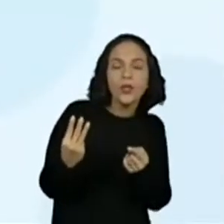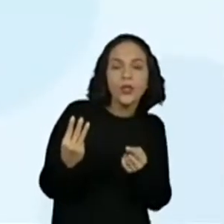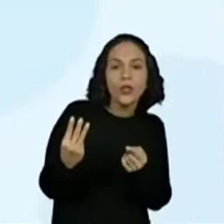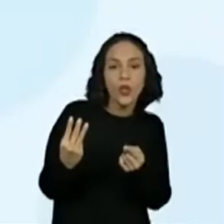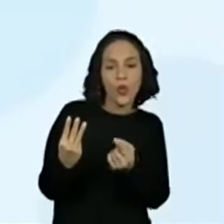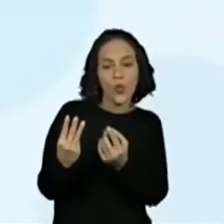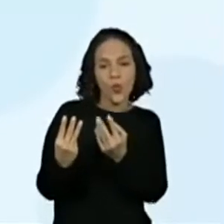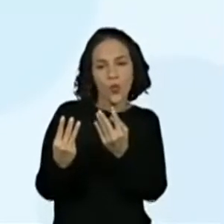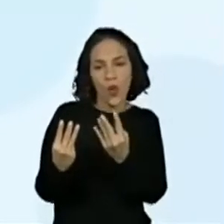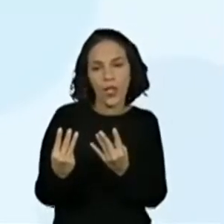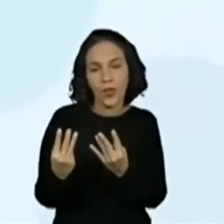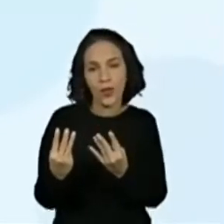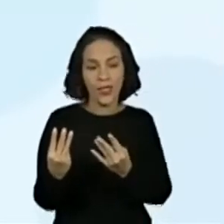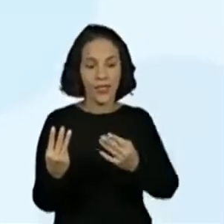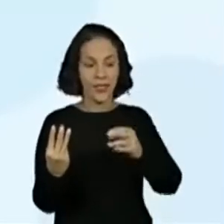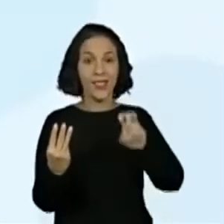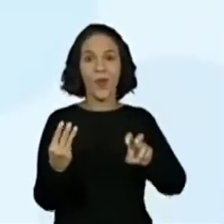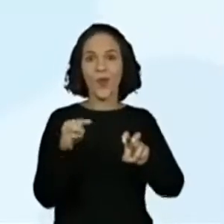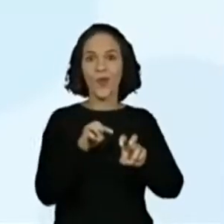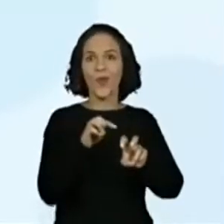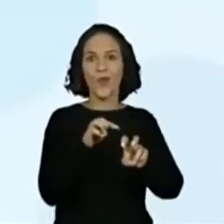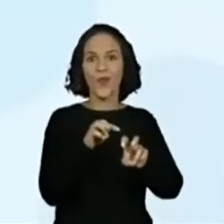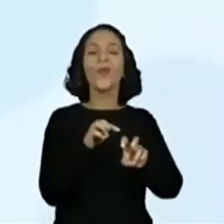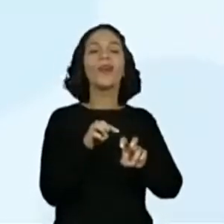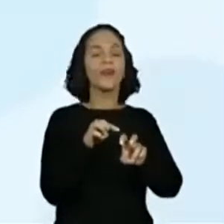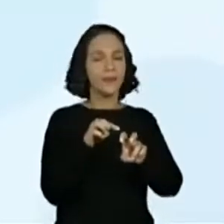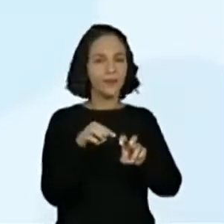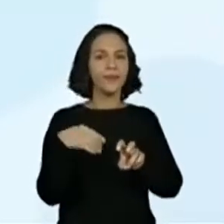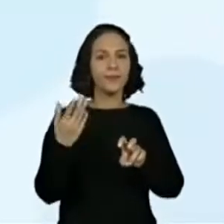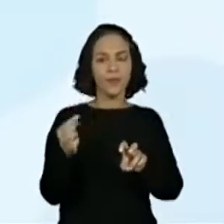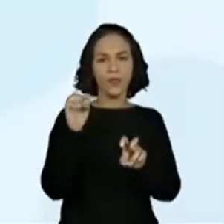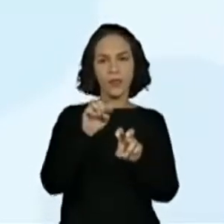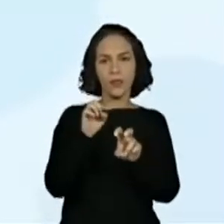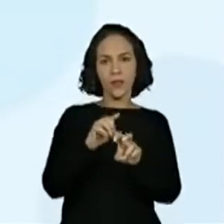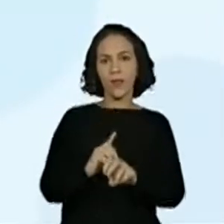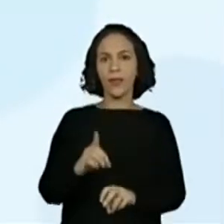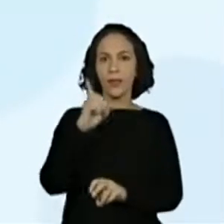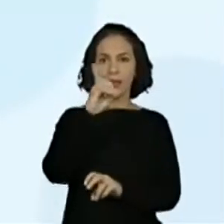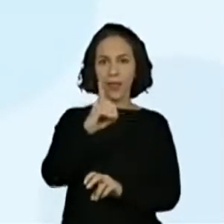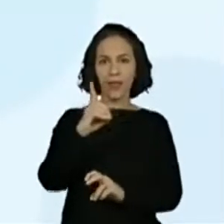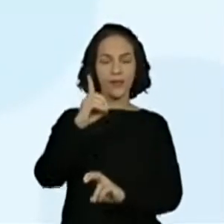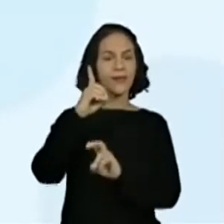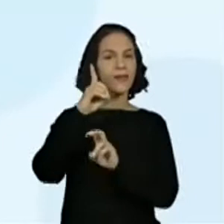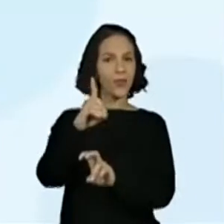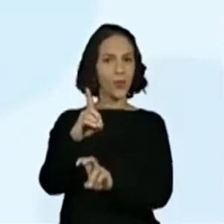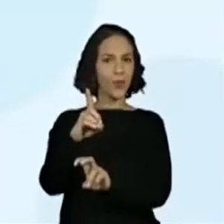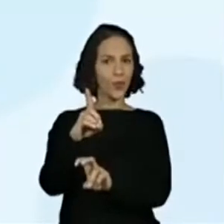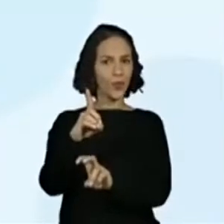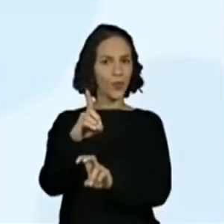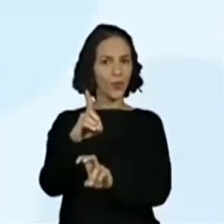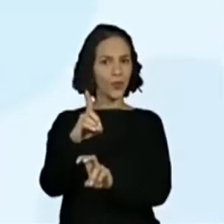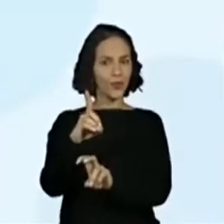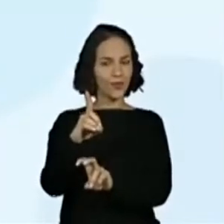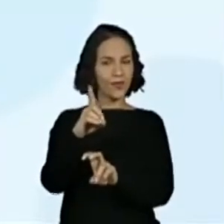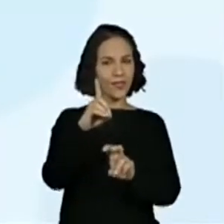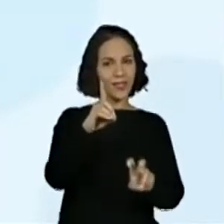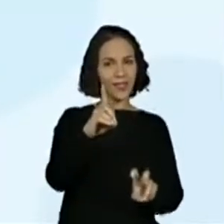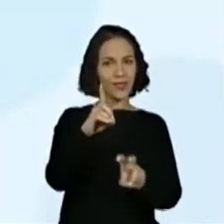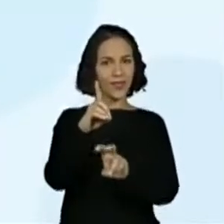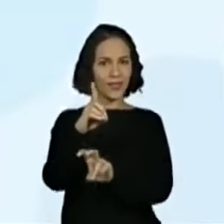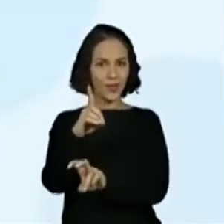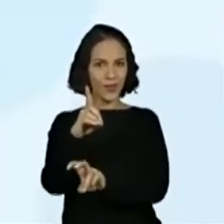o 4, o 5, então, 5 na posição da dezena seria o próximo número,